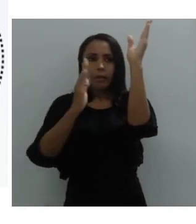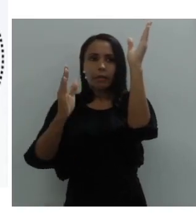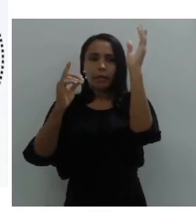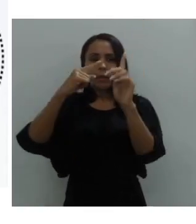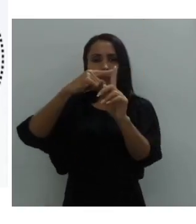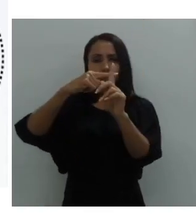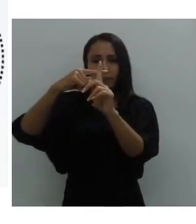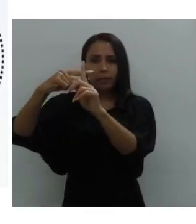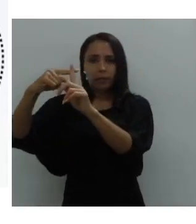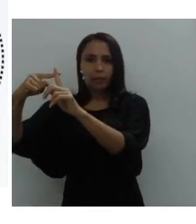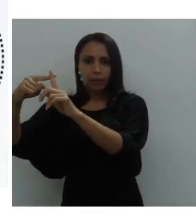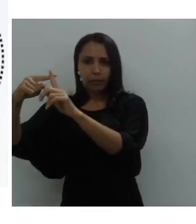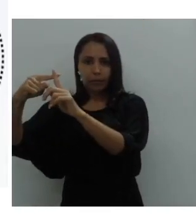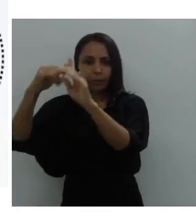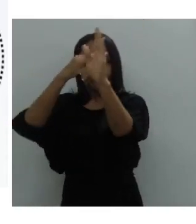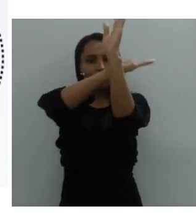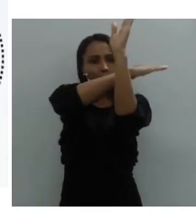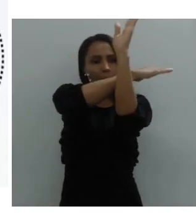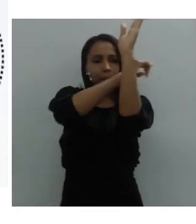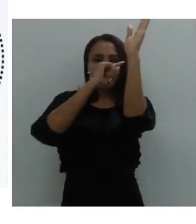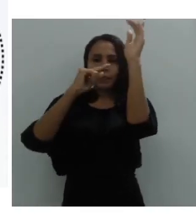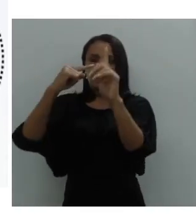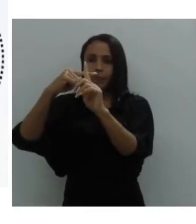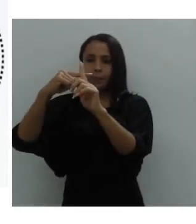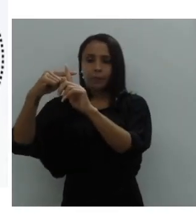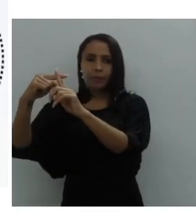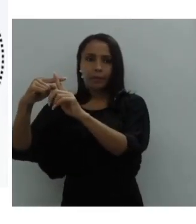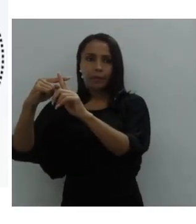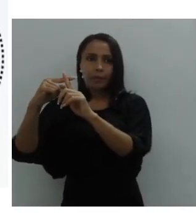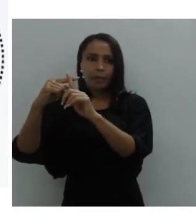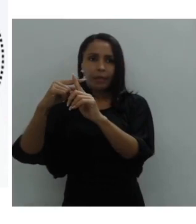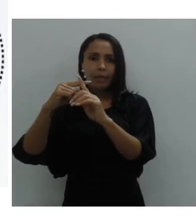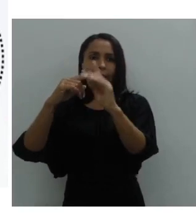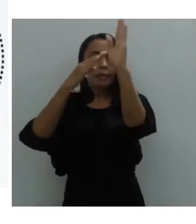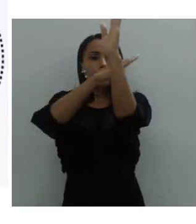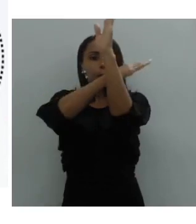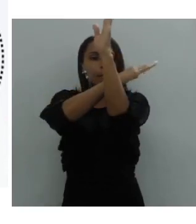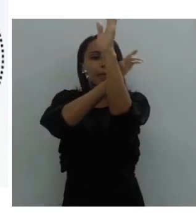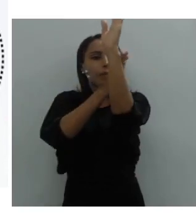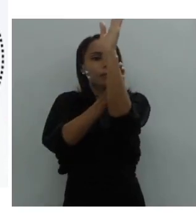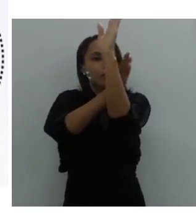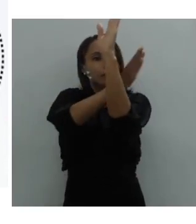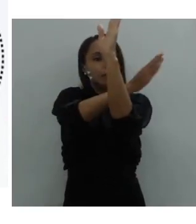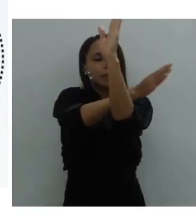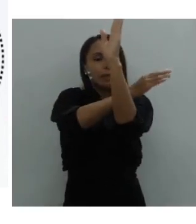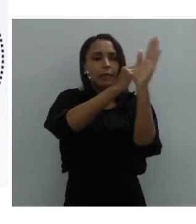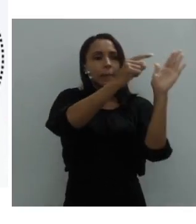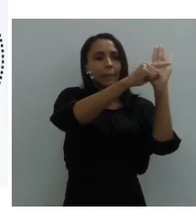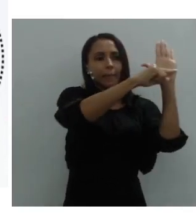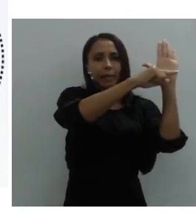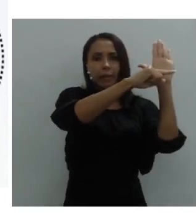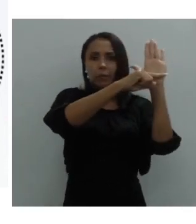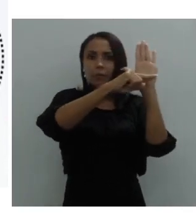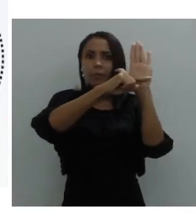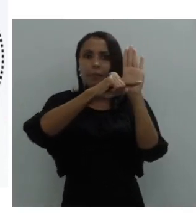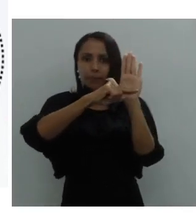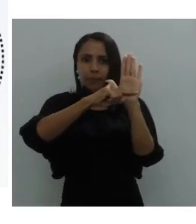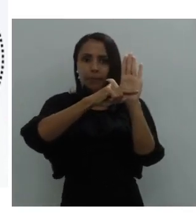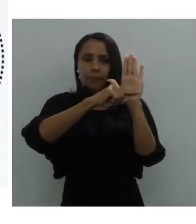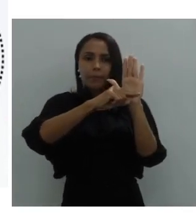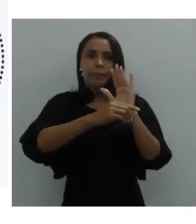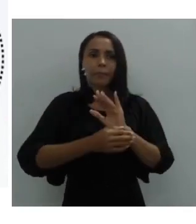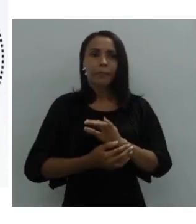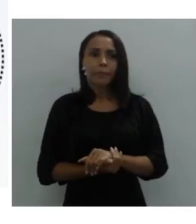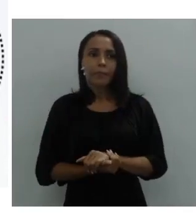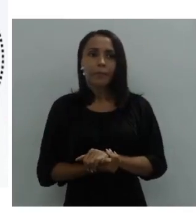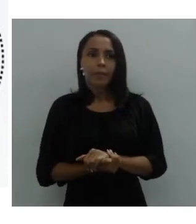2, 3, 4 até o infinito. Do 0 para a sua esquerda, você tem menos 1, menos 2, menos 3.